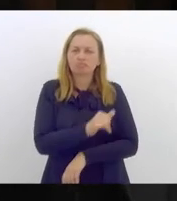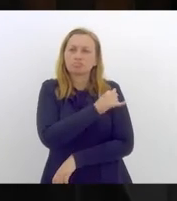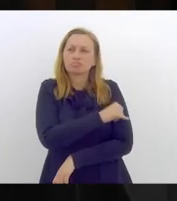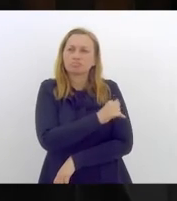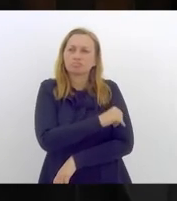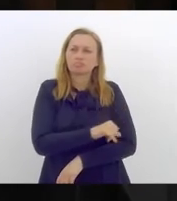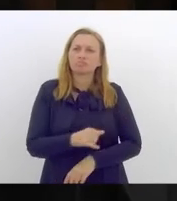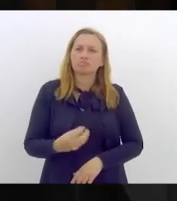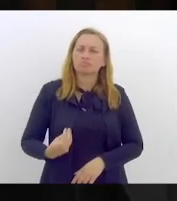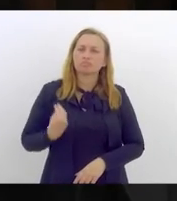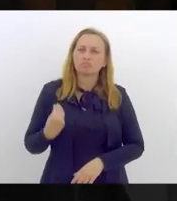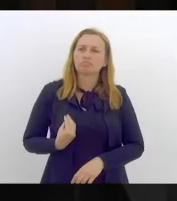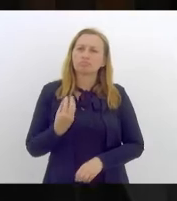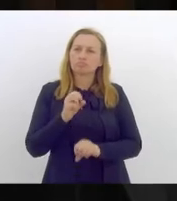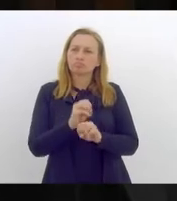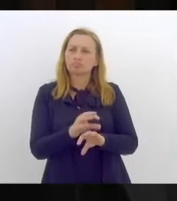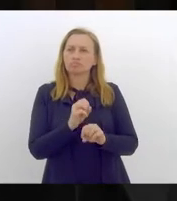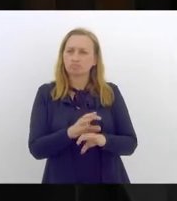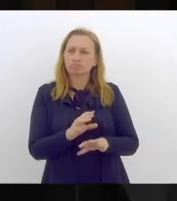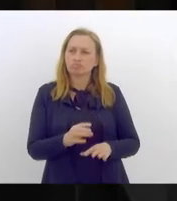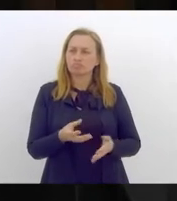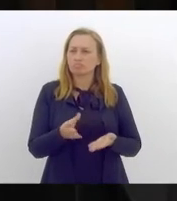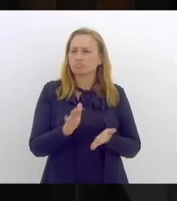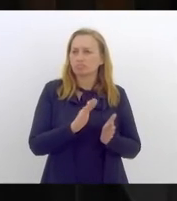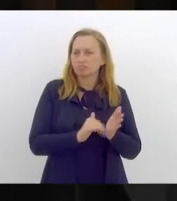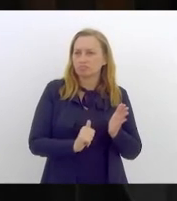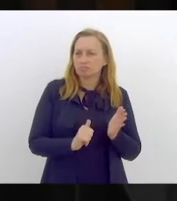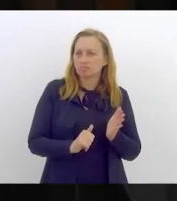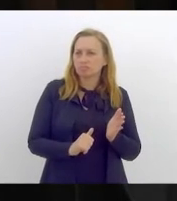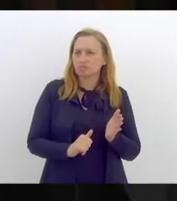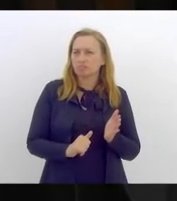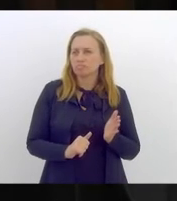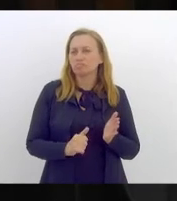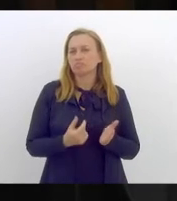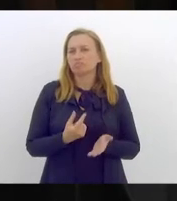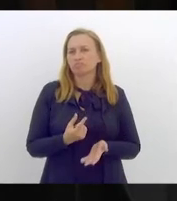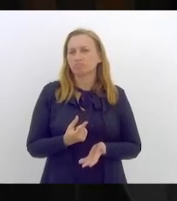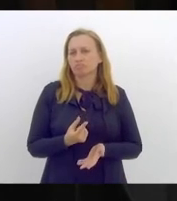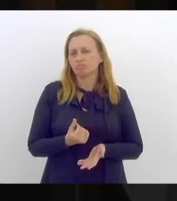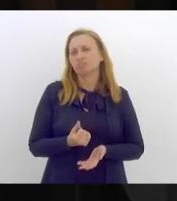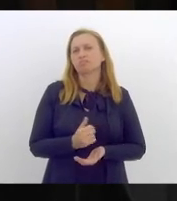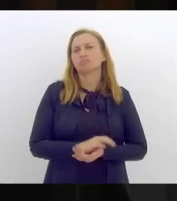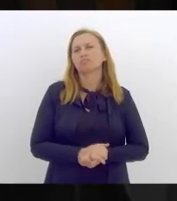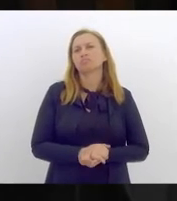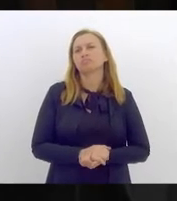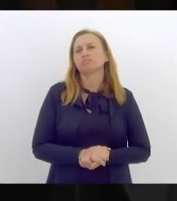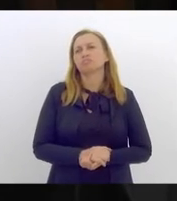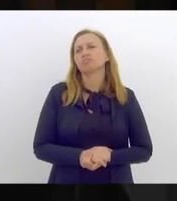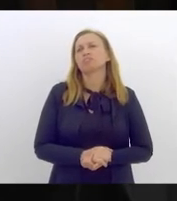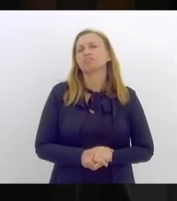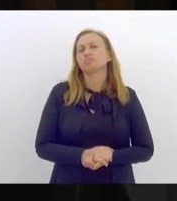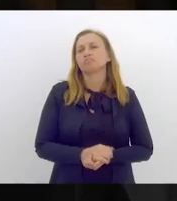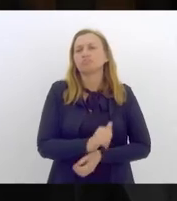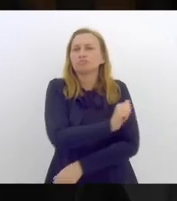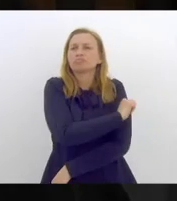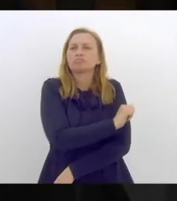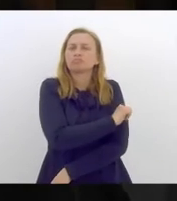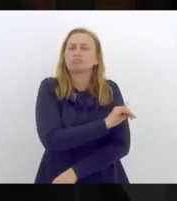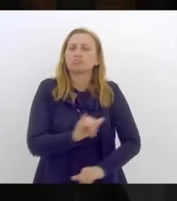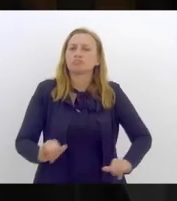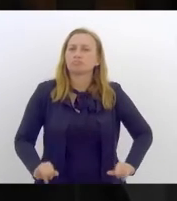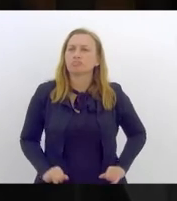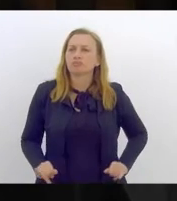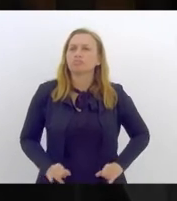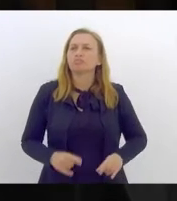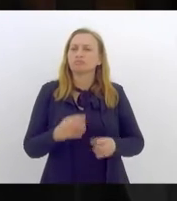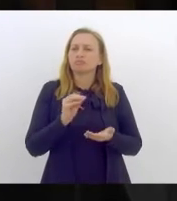Janeiro está passando na educação, retirando dignidade dos seus profissionais, colocando os seus estudantes num sofrimento,